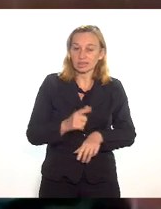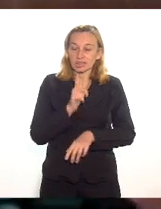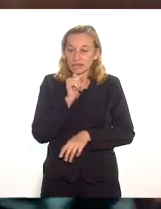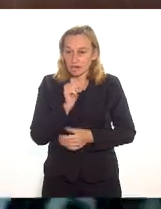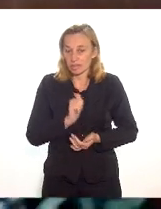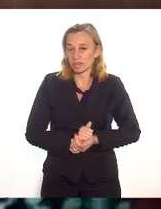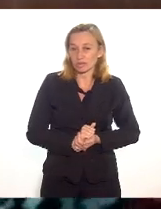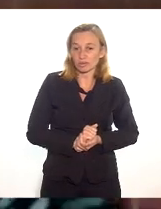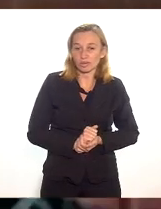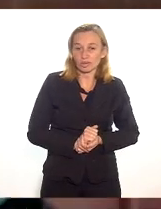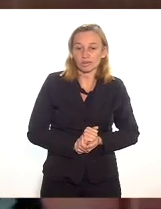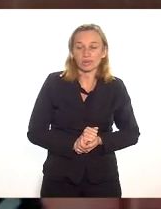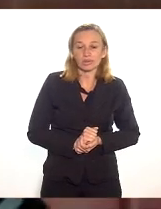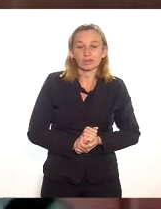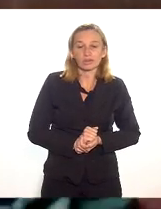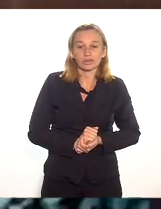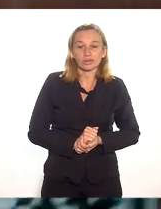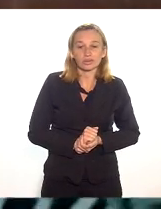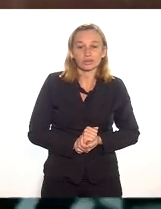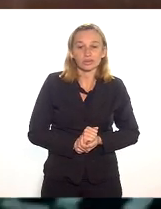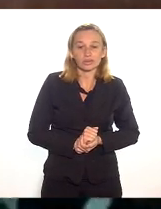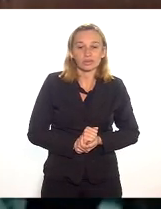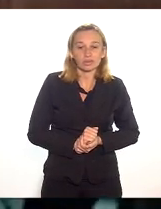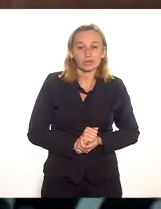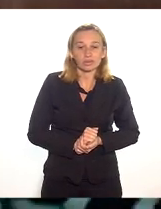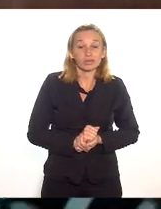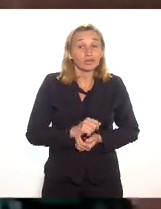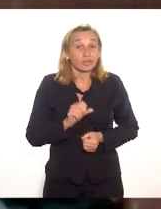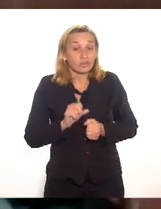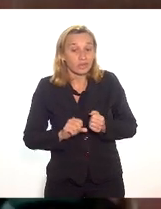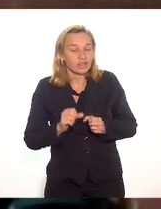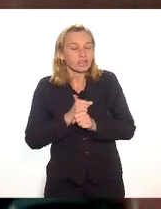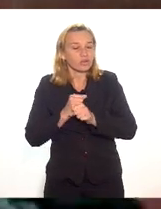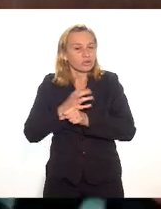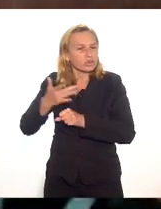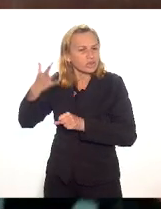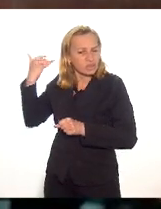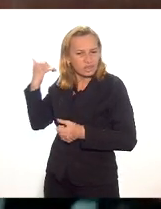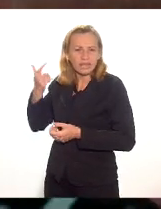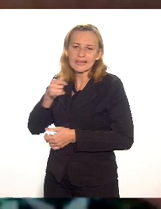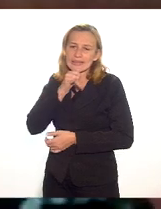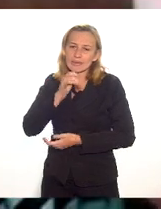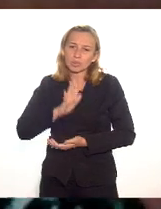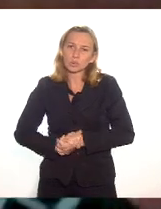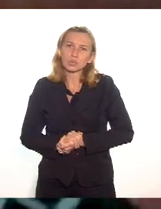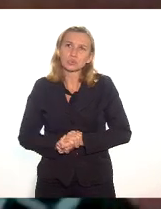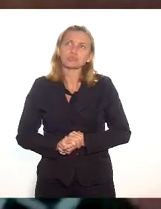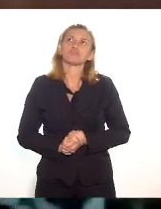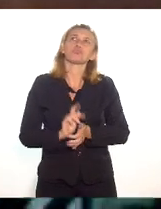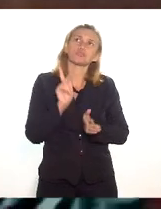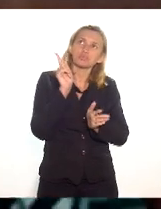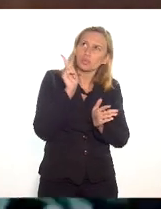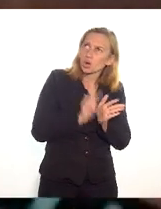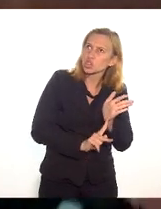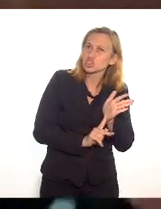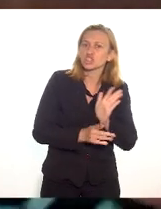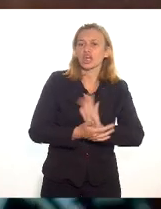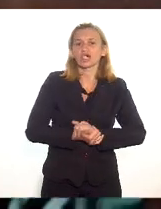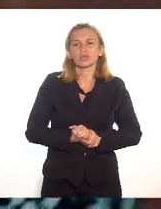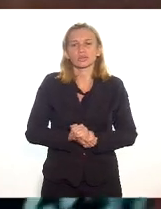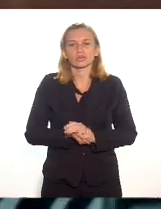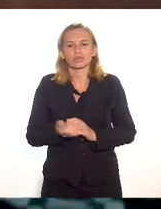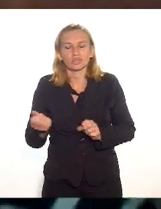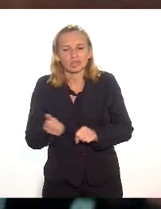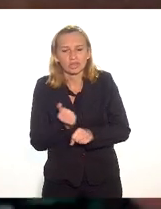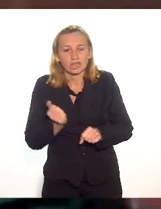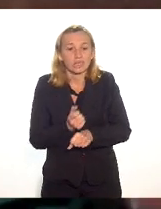se, né, tentou fazer alguns anos atrás, por exemplo, com um projeto que foi construído a partir